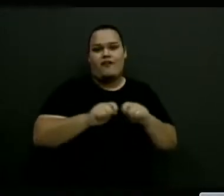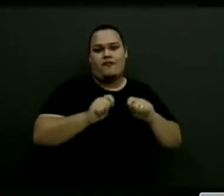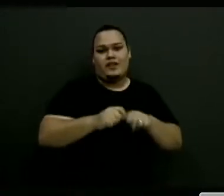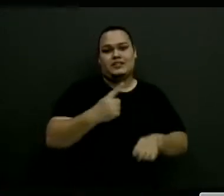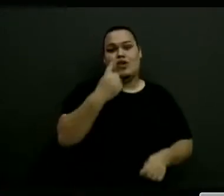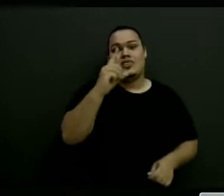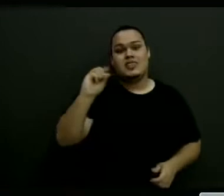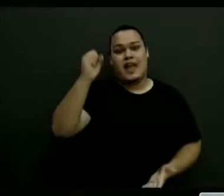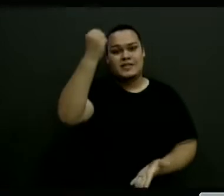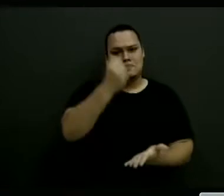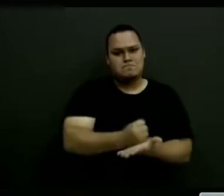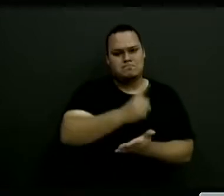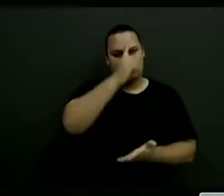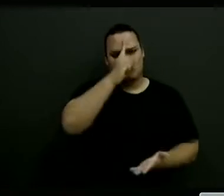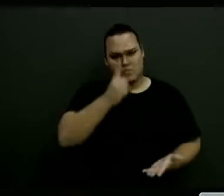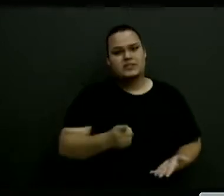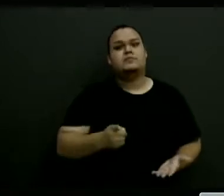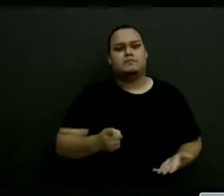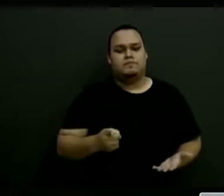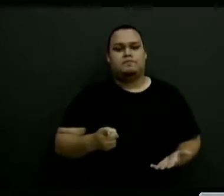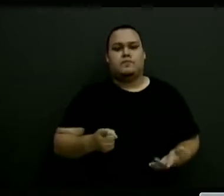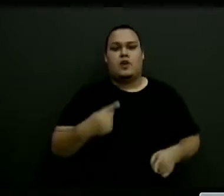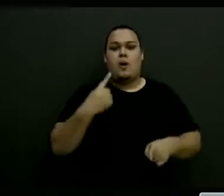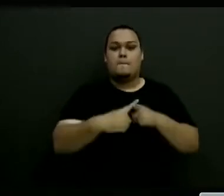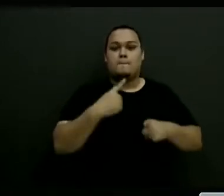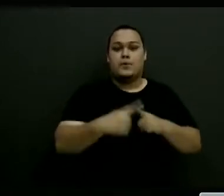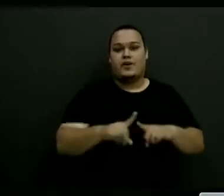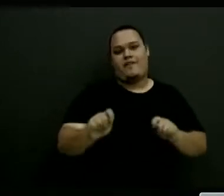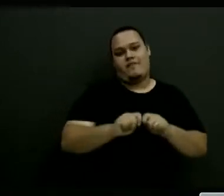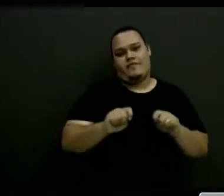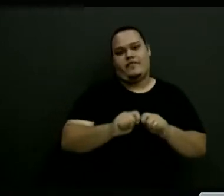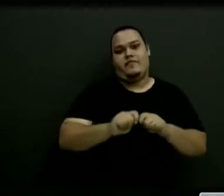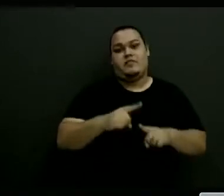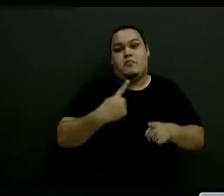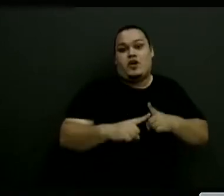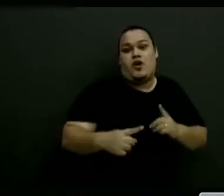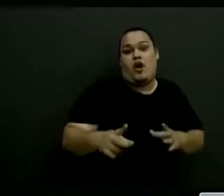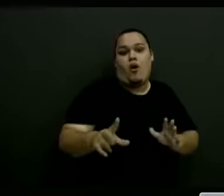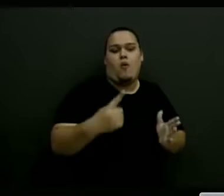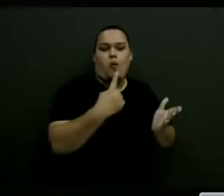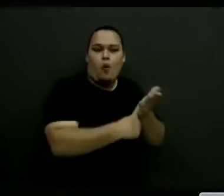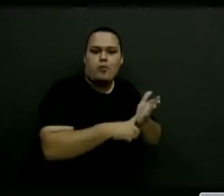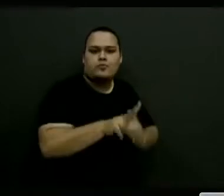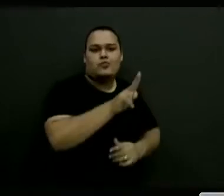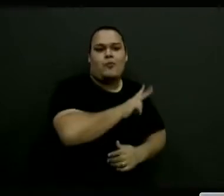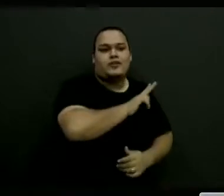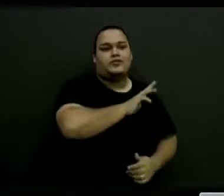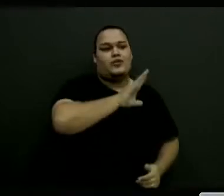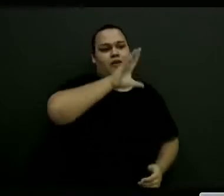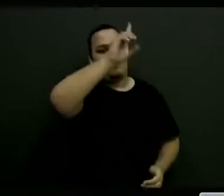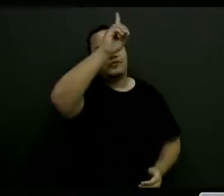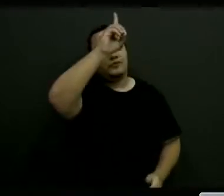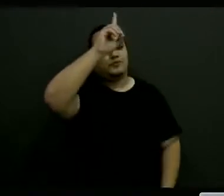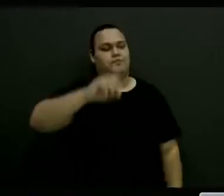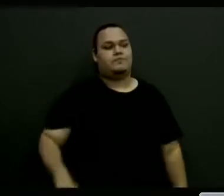as palavras do pacto, os 10 mandamentos. E aconteceu que, descendo Moisés do Monte